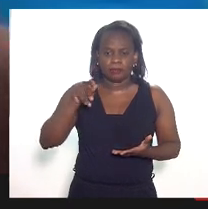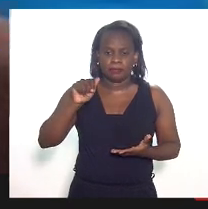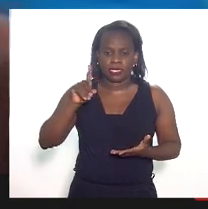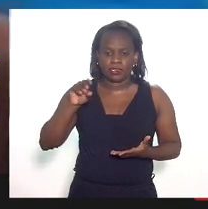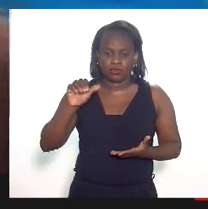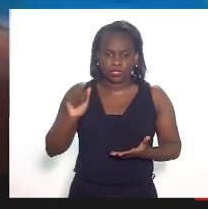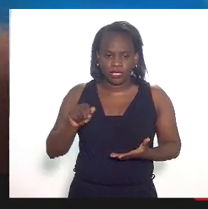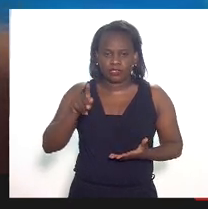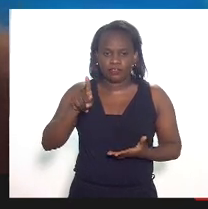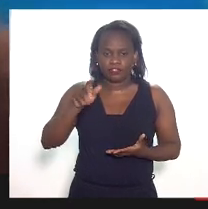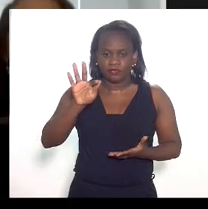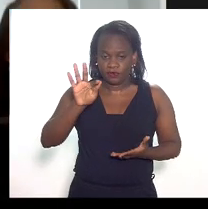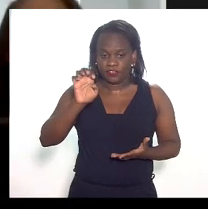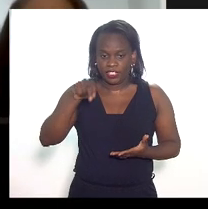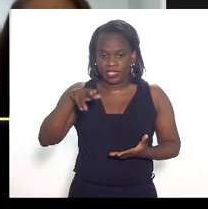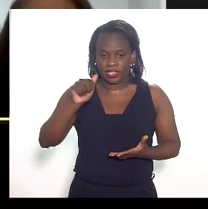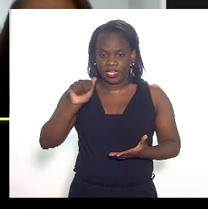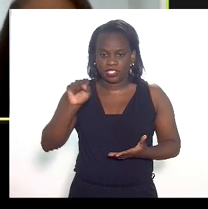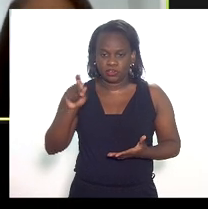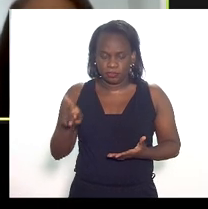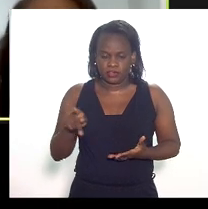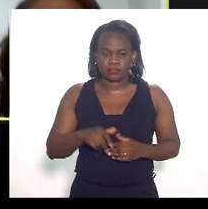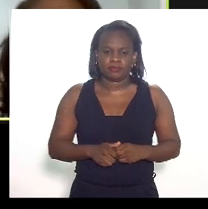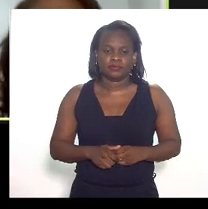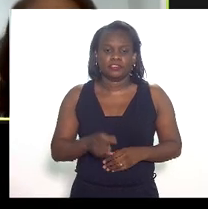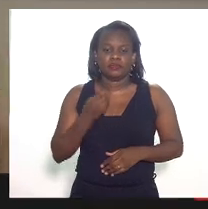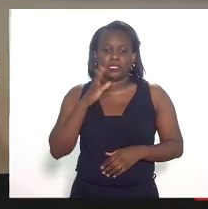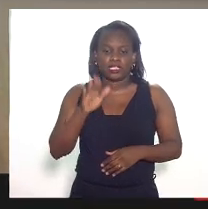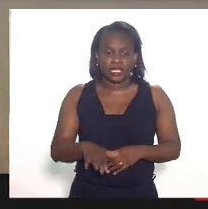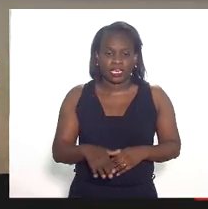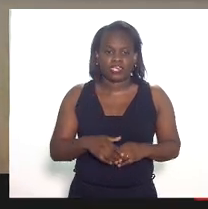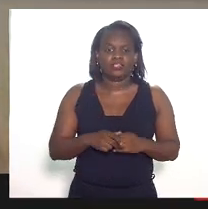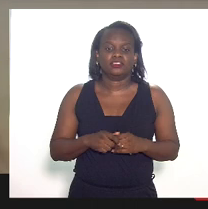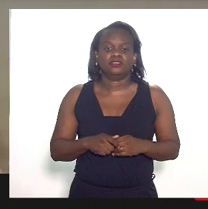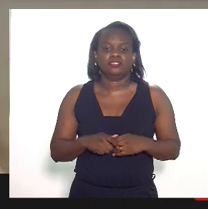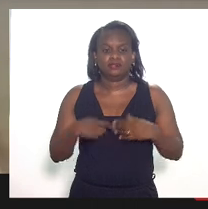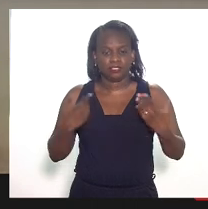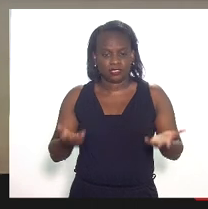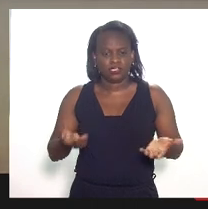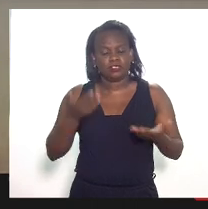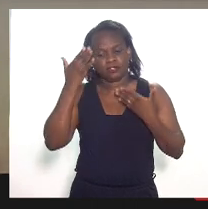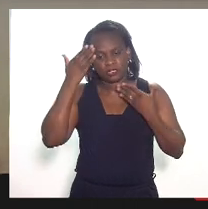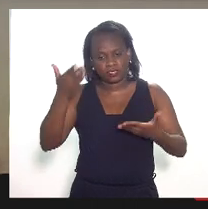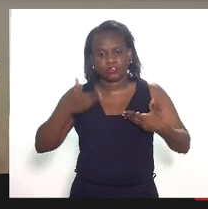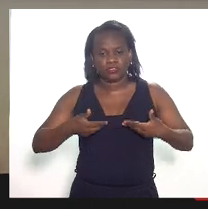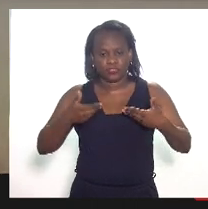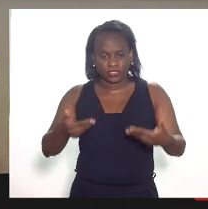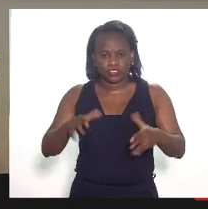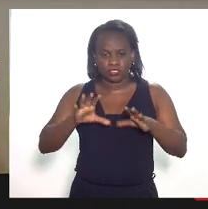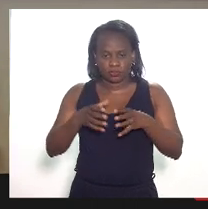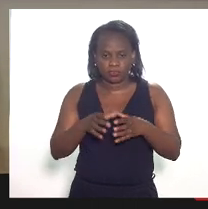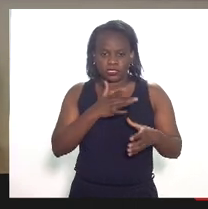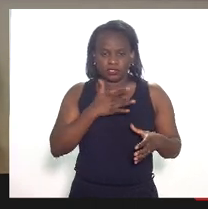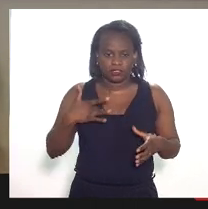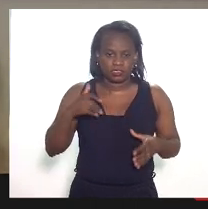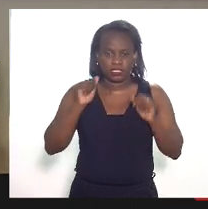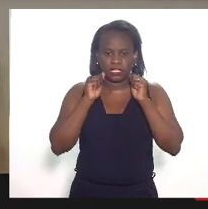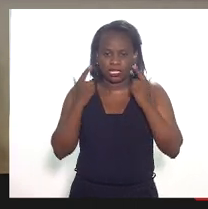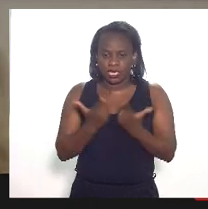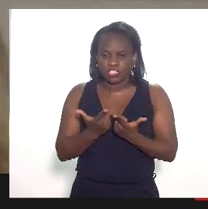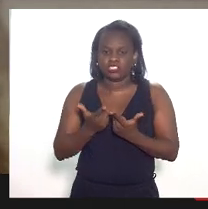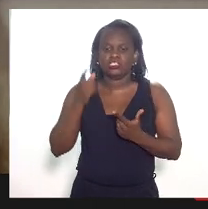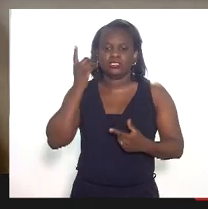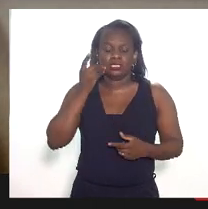da FENASP. Boa tarde. Agradecendo aí o convite da Comissão de Saúde da LERJ,